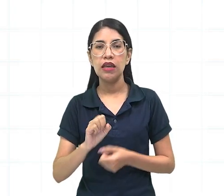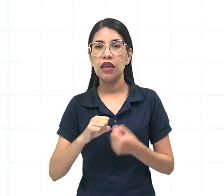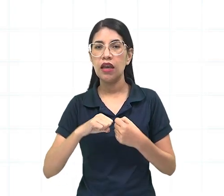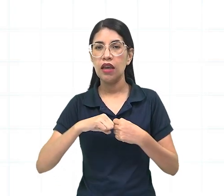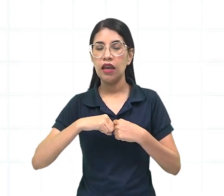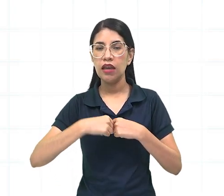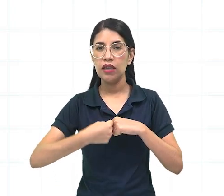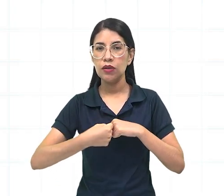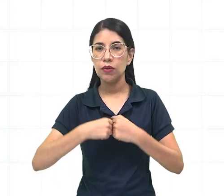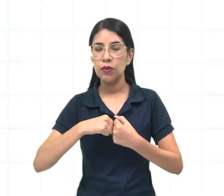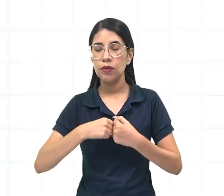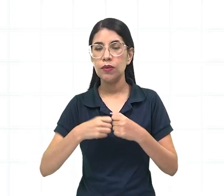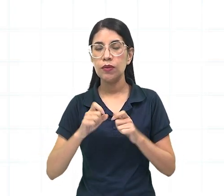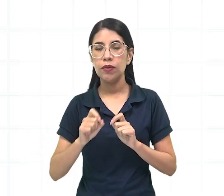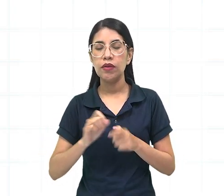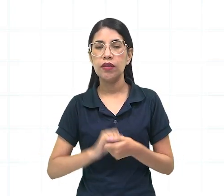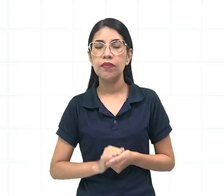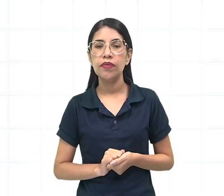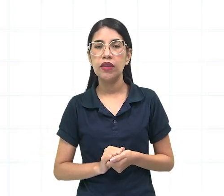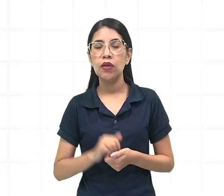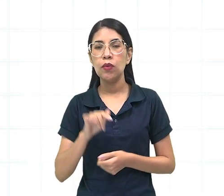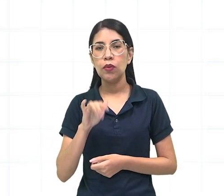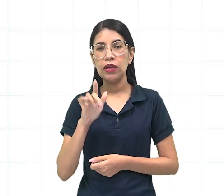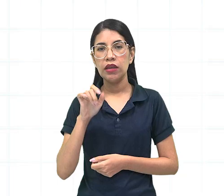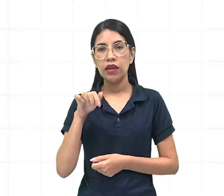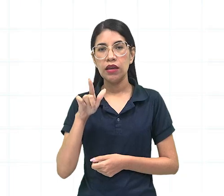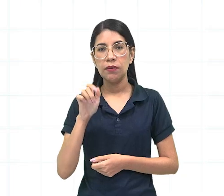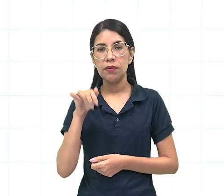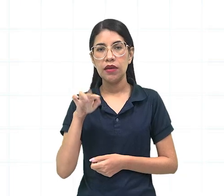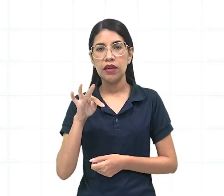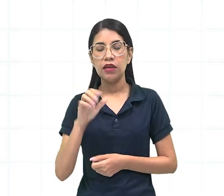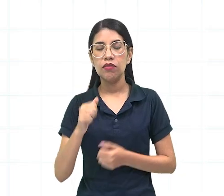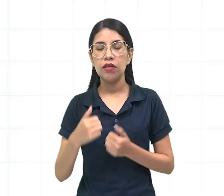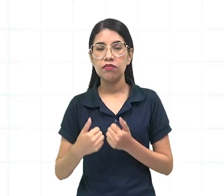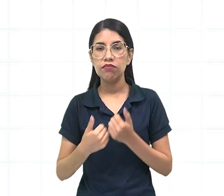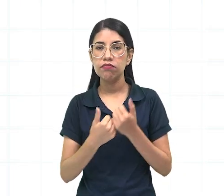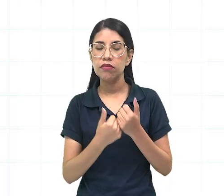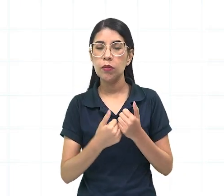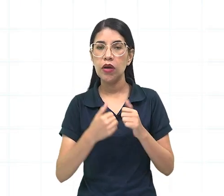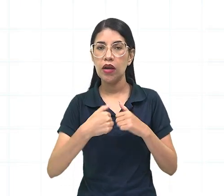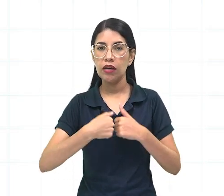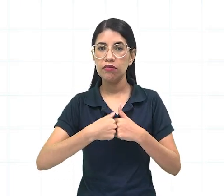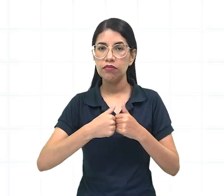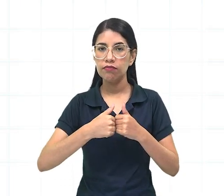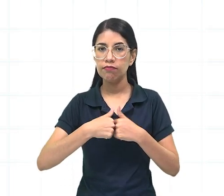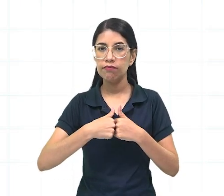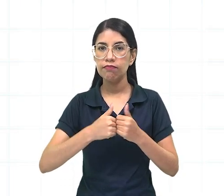Entorse é a lesão dos ligamentos que sustentam uma articulação